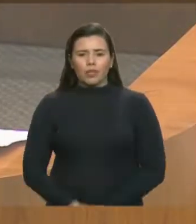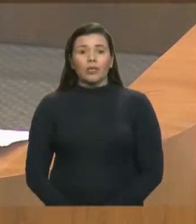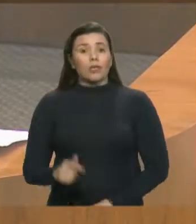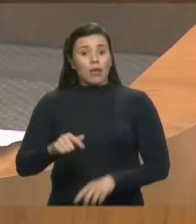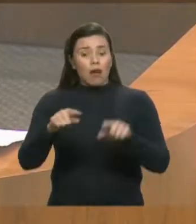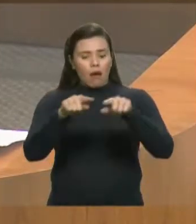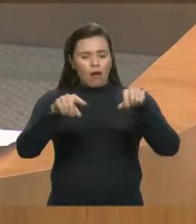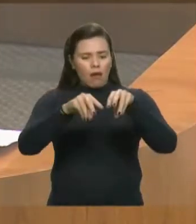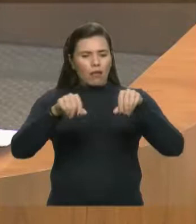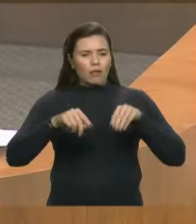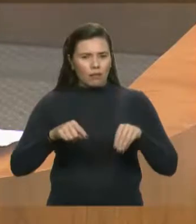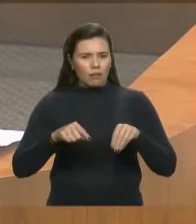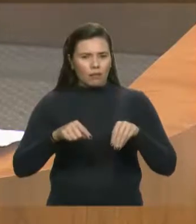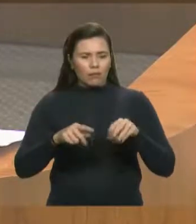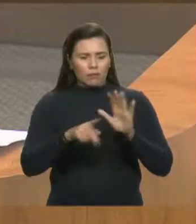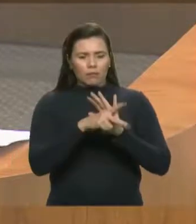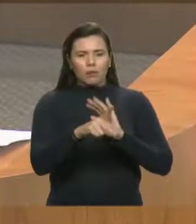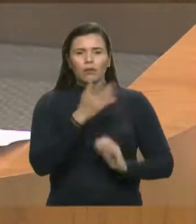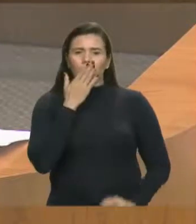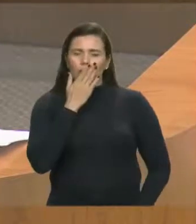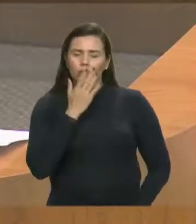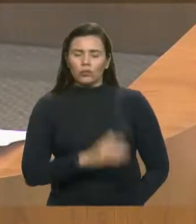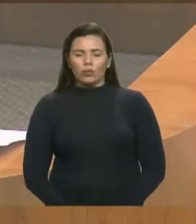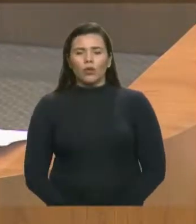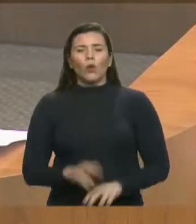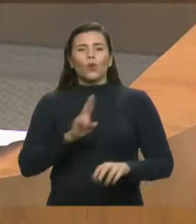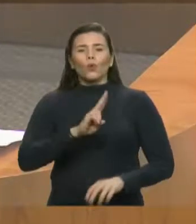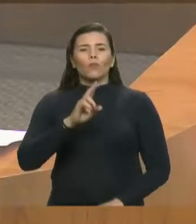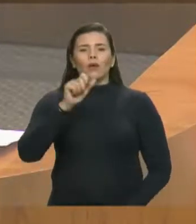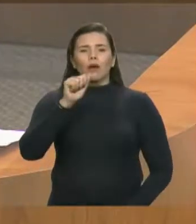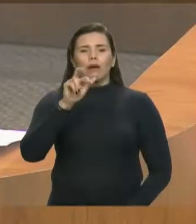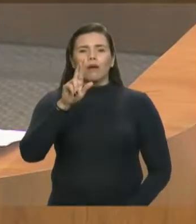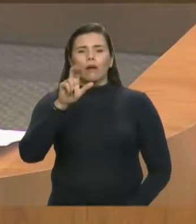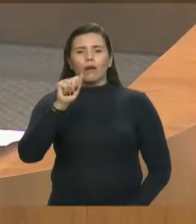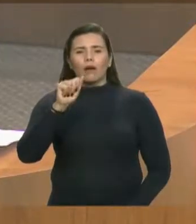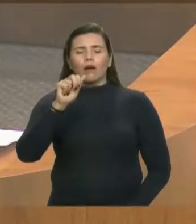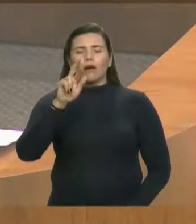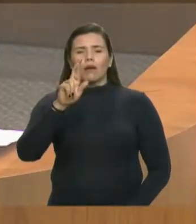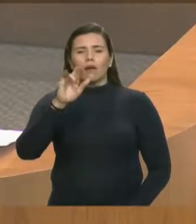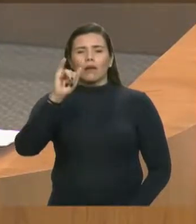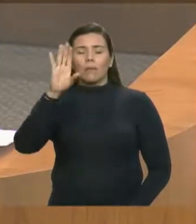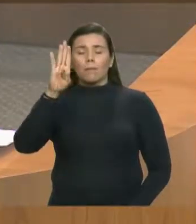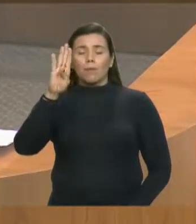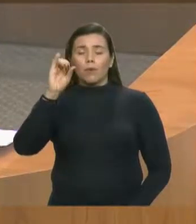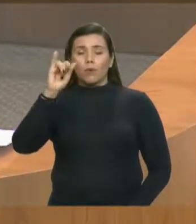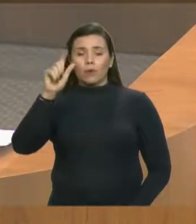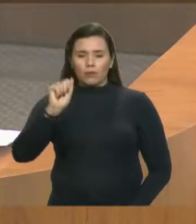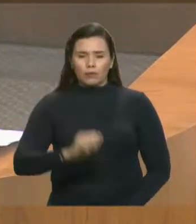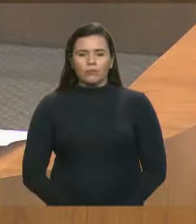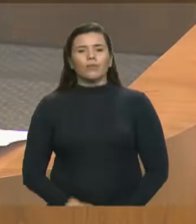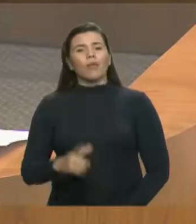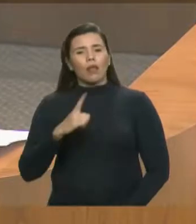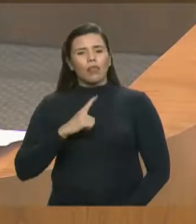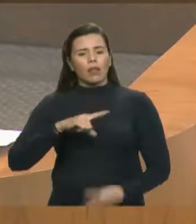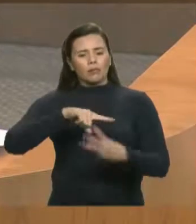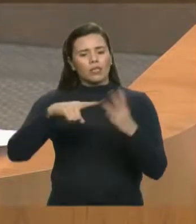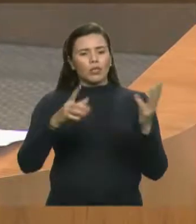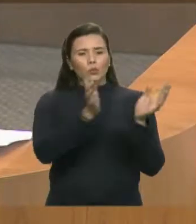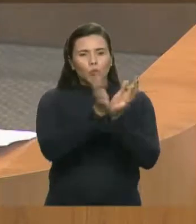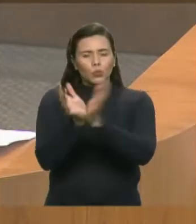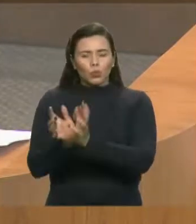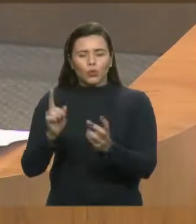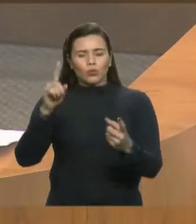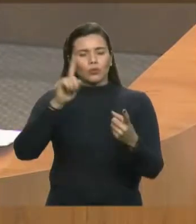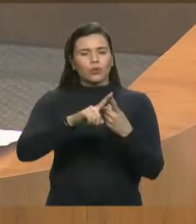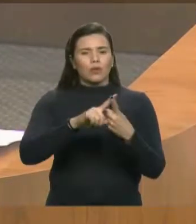ela é composta por 3 etnias, a etnia Capó, Guajajara e o